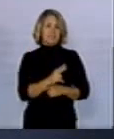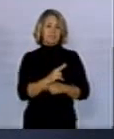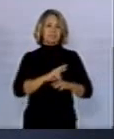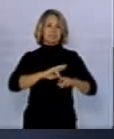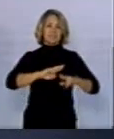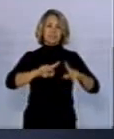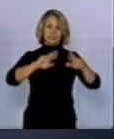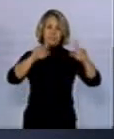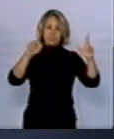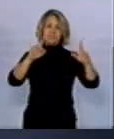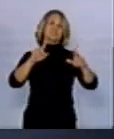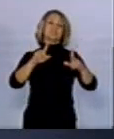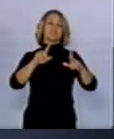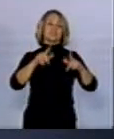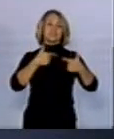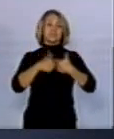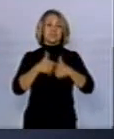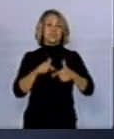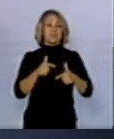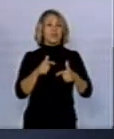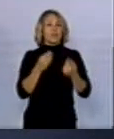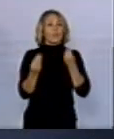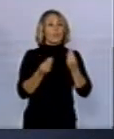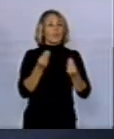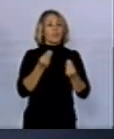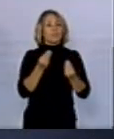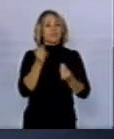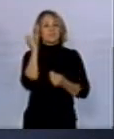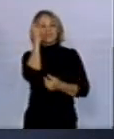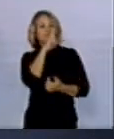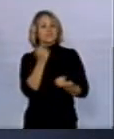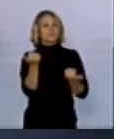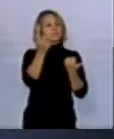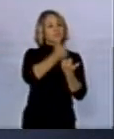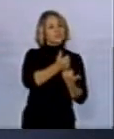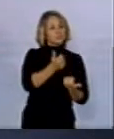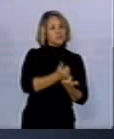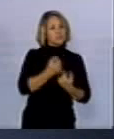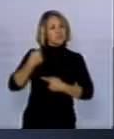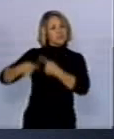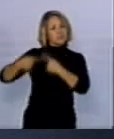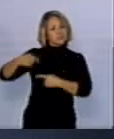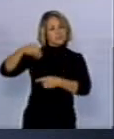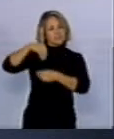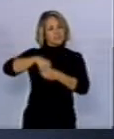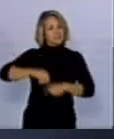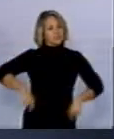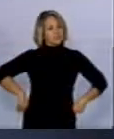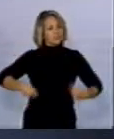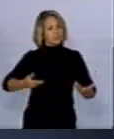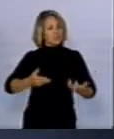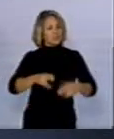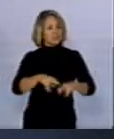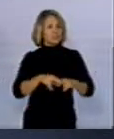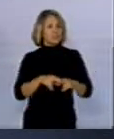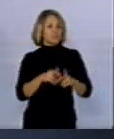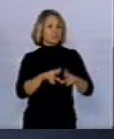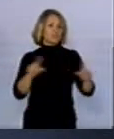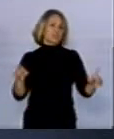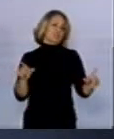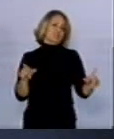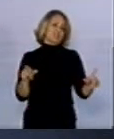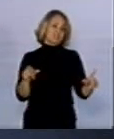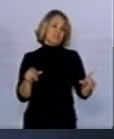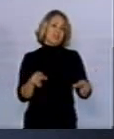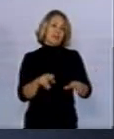da infraestrutura, não há por que substituir a competição no mercado pela competição pelo mercado. E,